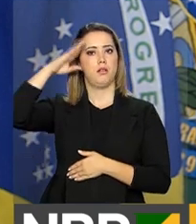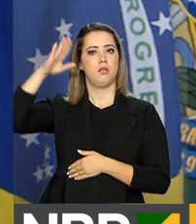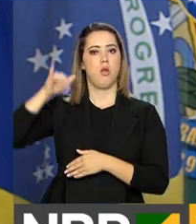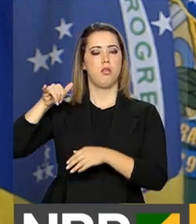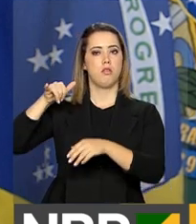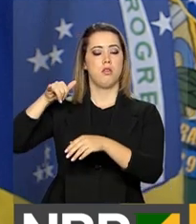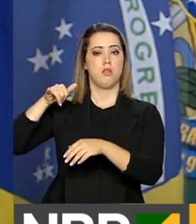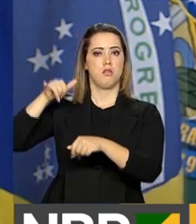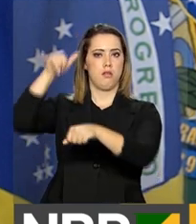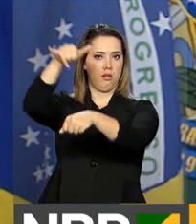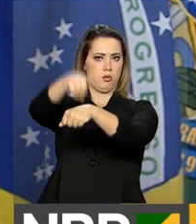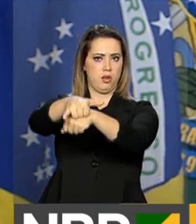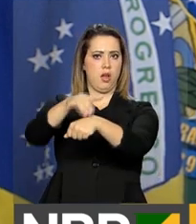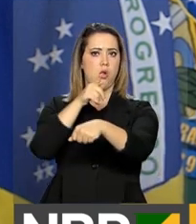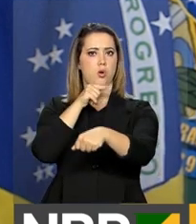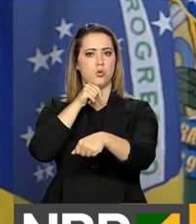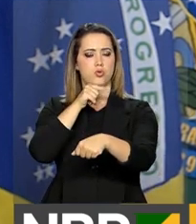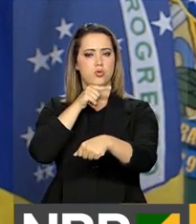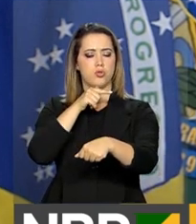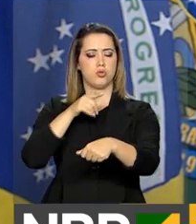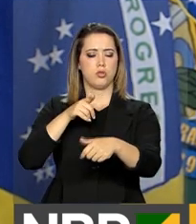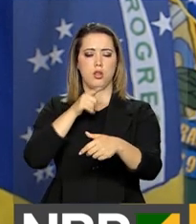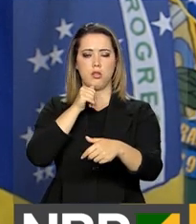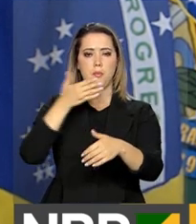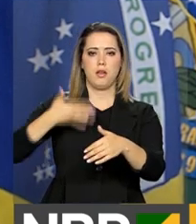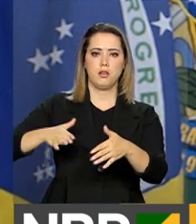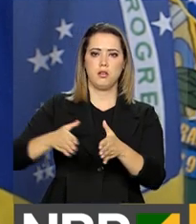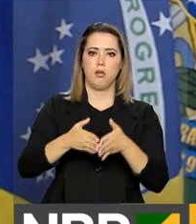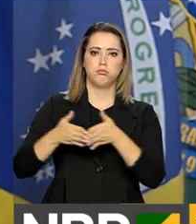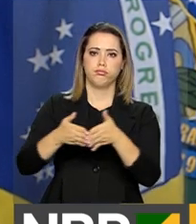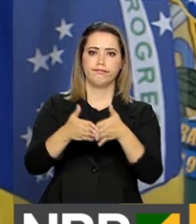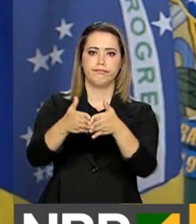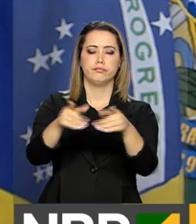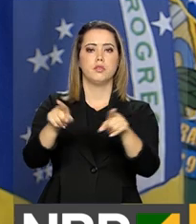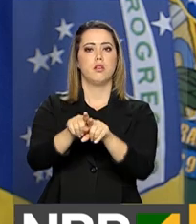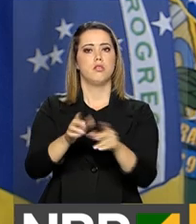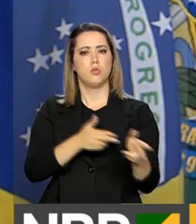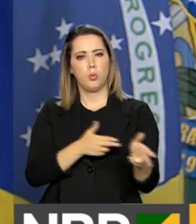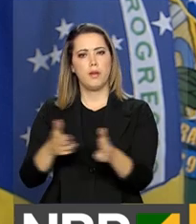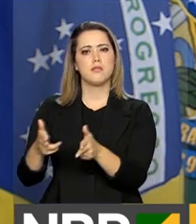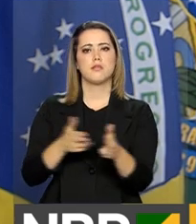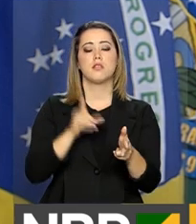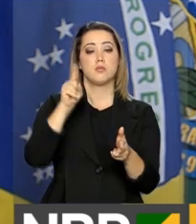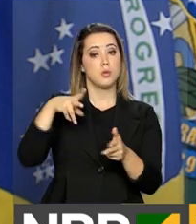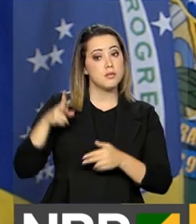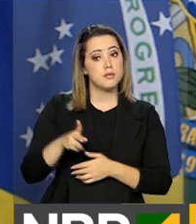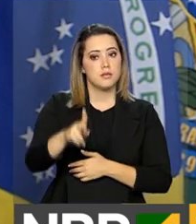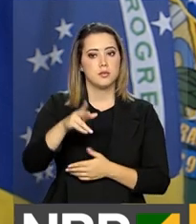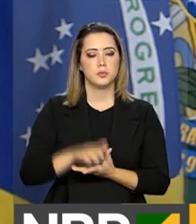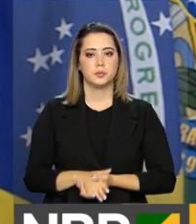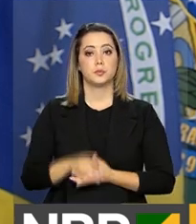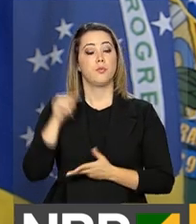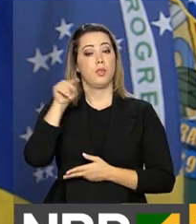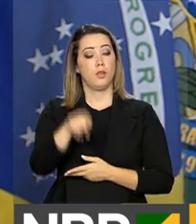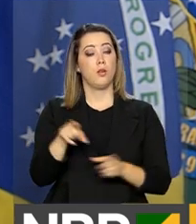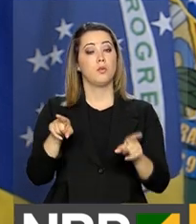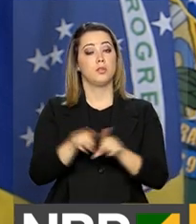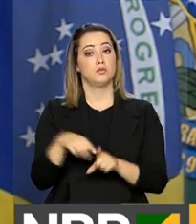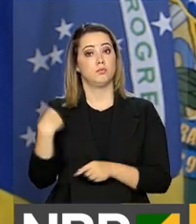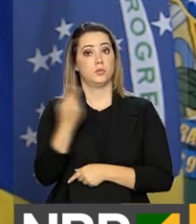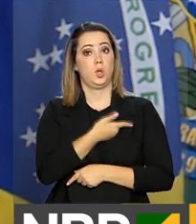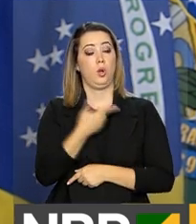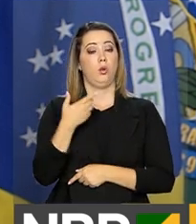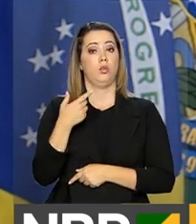Exército, são uma constante. E essa, meus senhores e minhas senhoras, essa excelência que